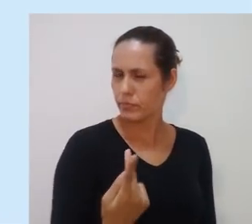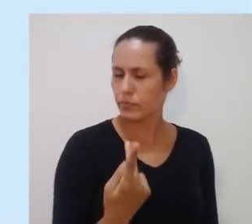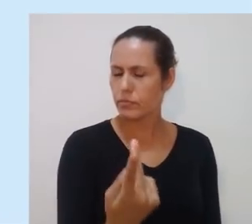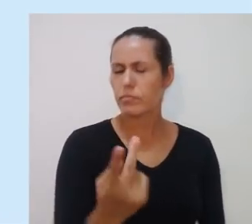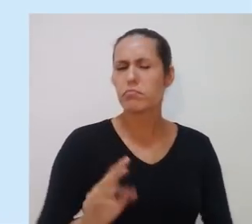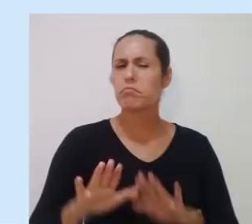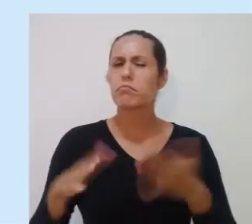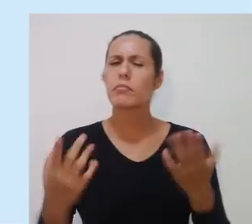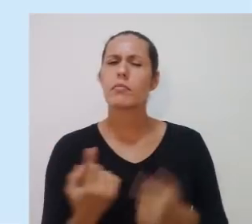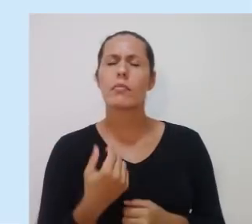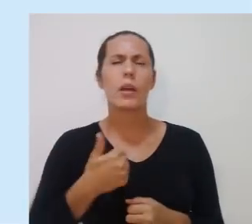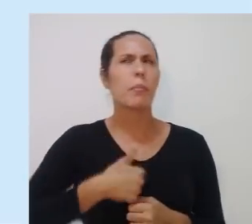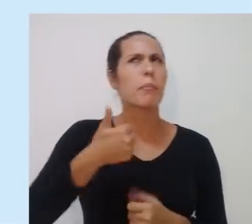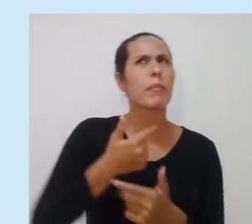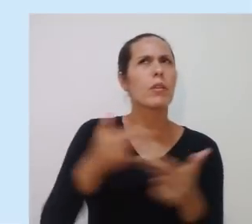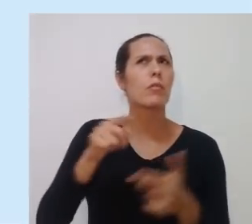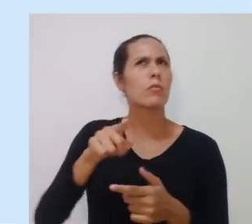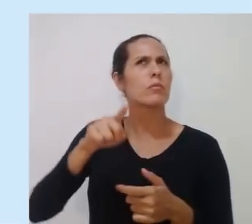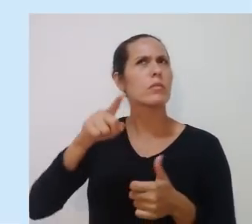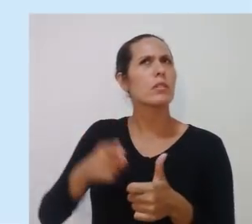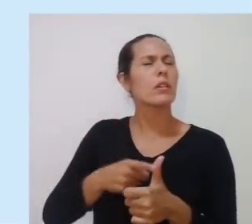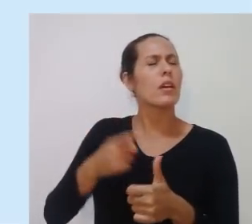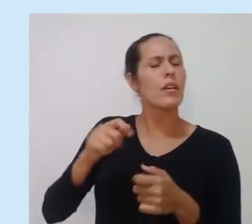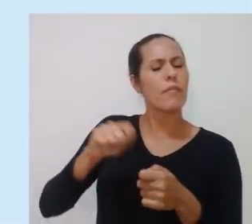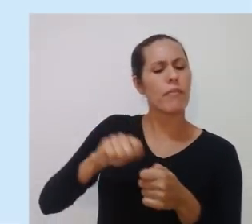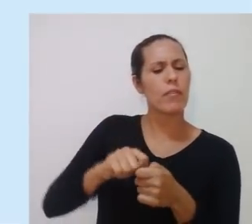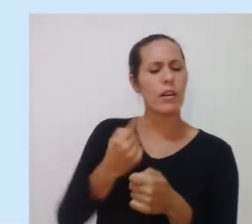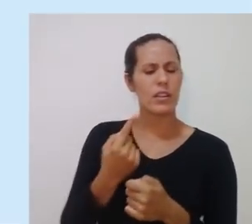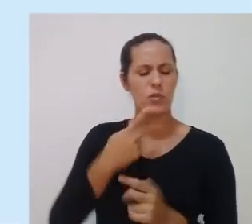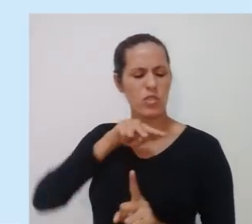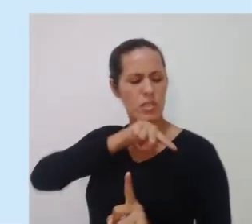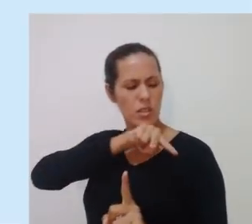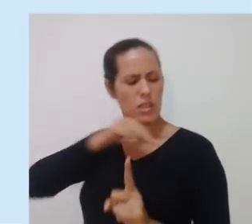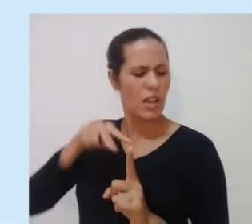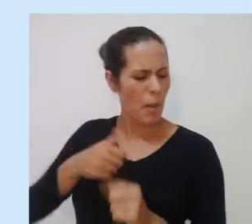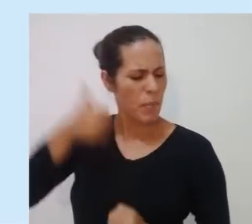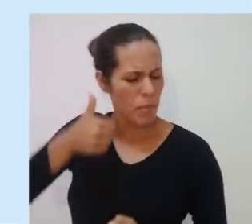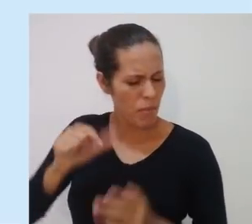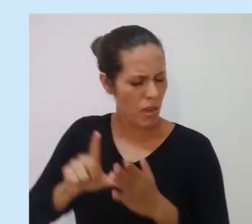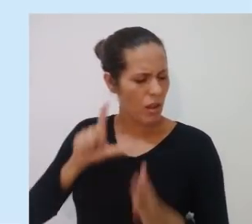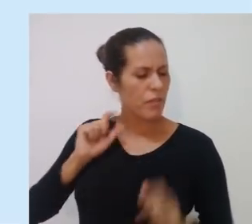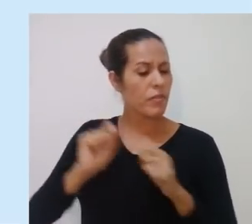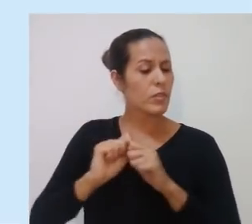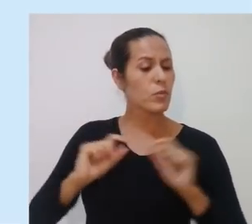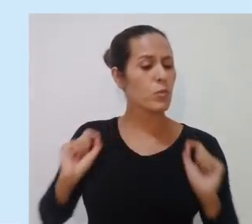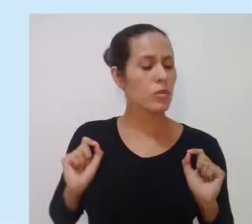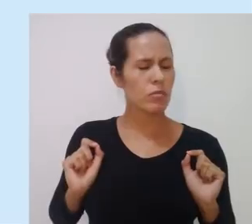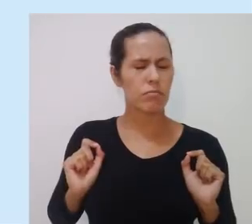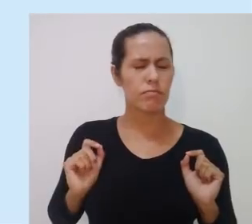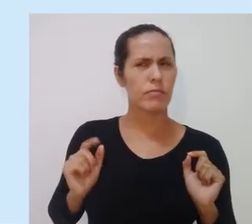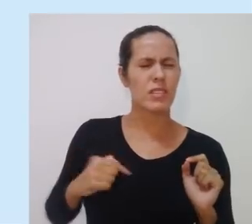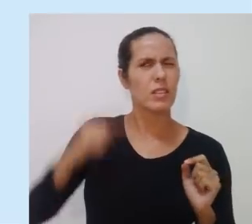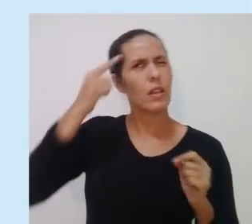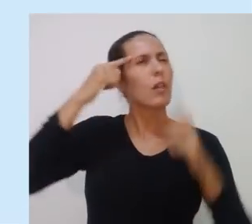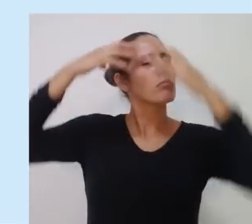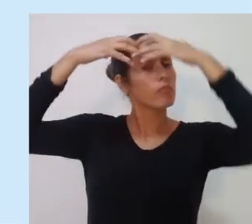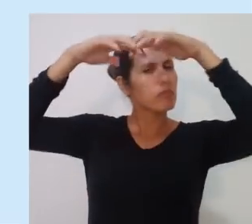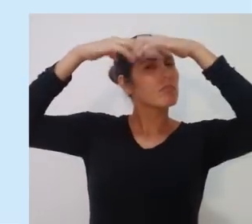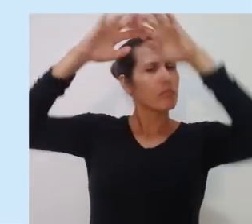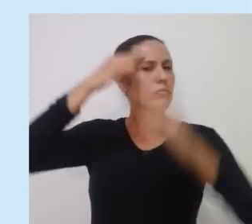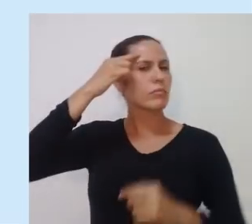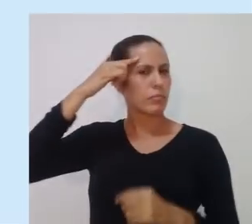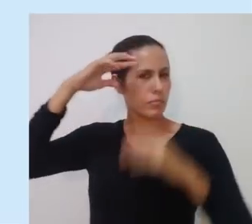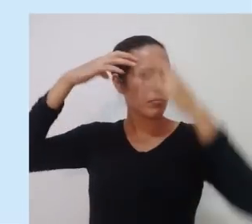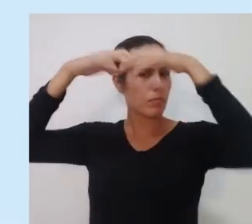cá entre nós, qual é a primeira coisa que você tem que fazer para poder se posicionar sobre algo? A